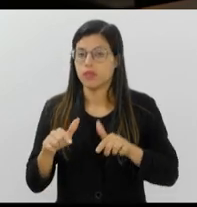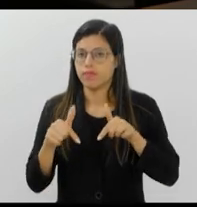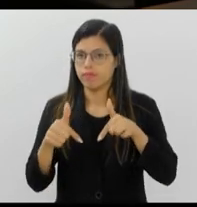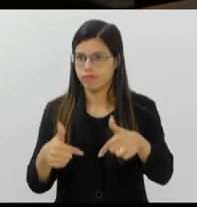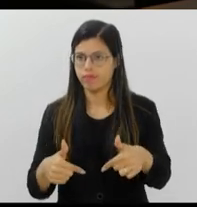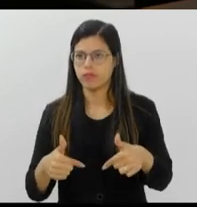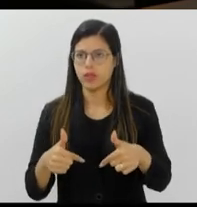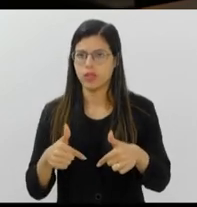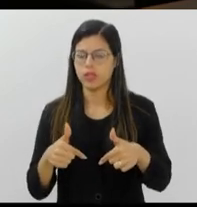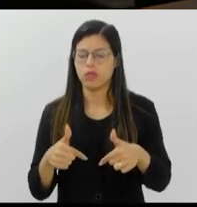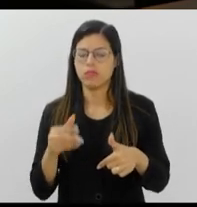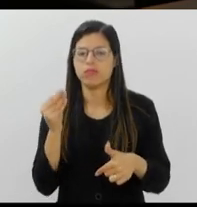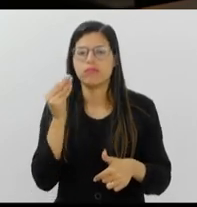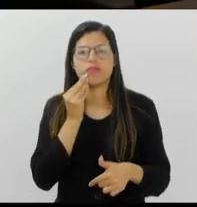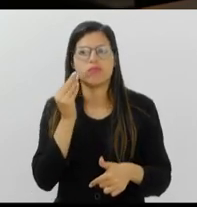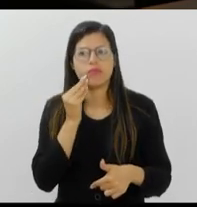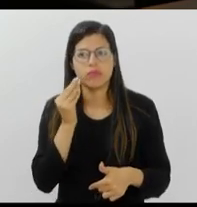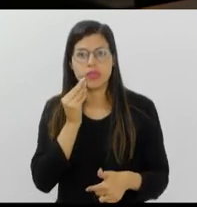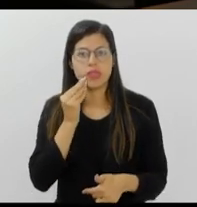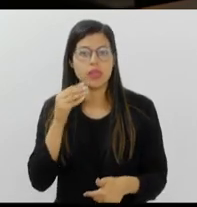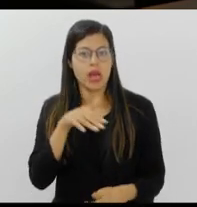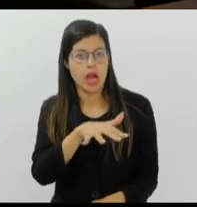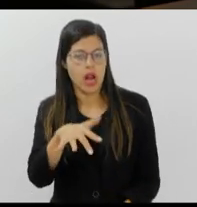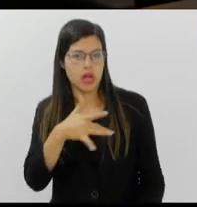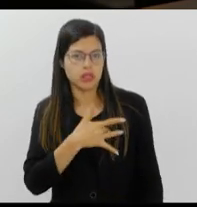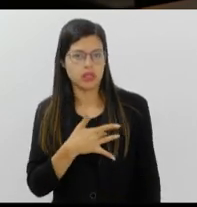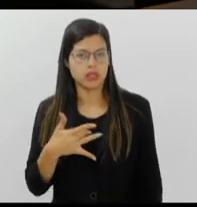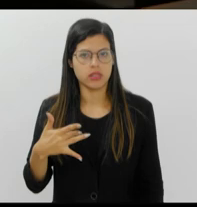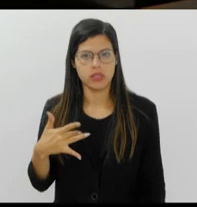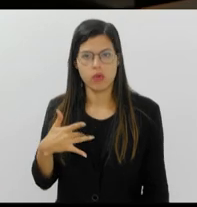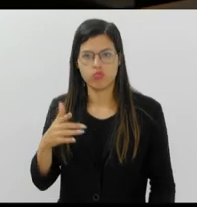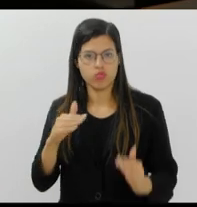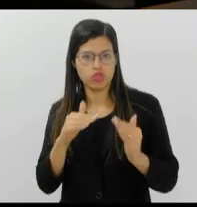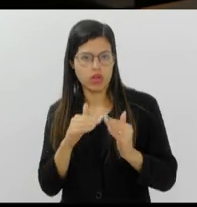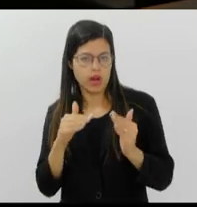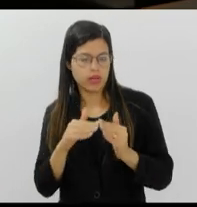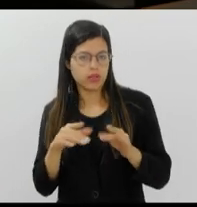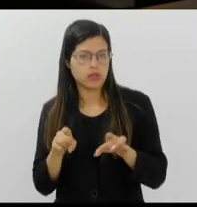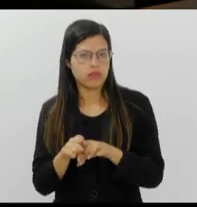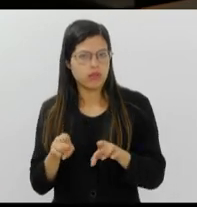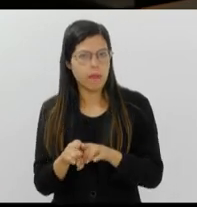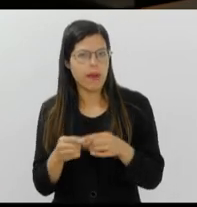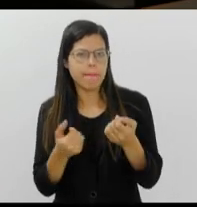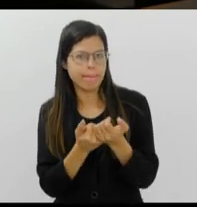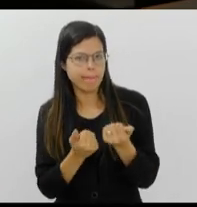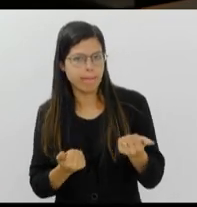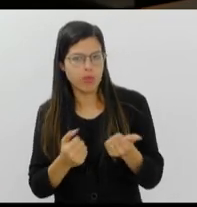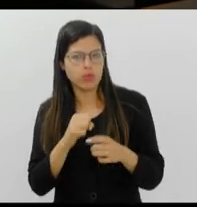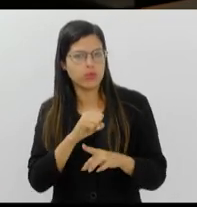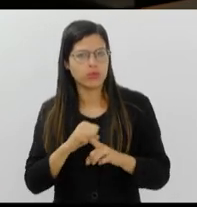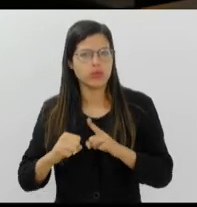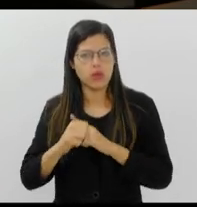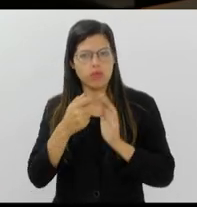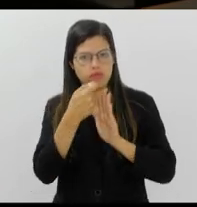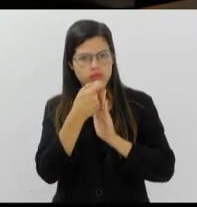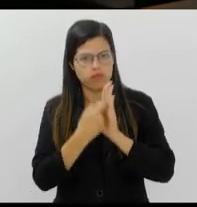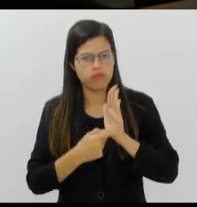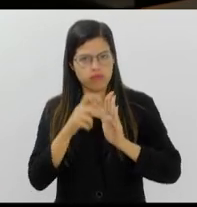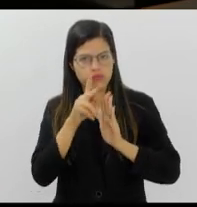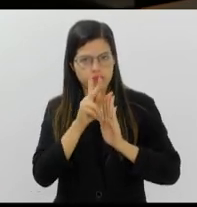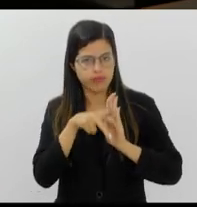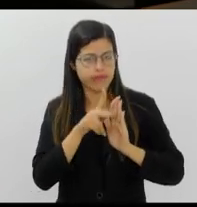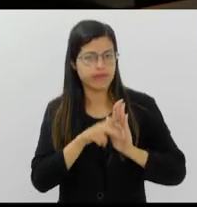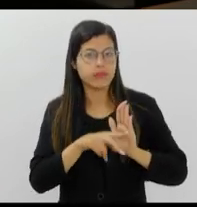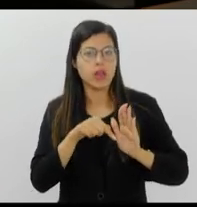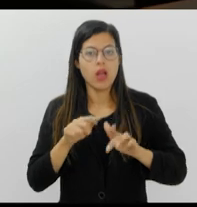Essas iniciativas buscam atuações na área da saúde, habitação e também da assistência social. O texto desse projeto prevê